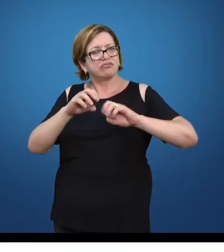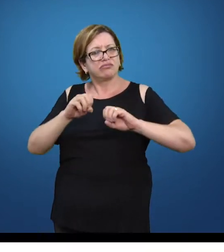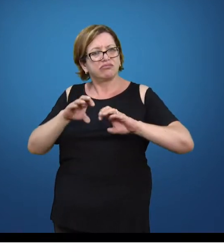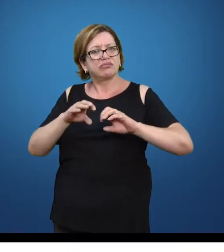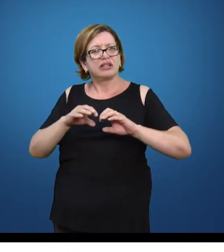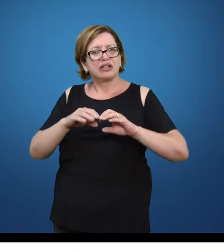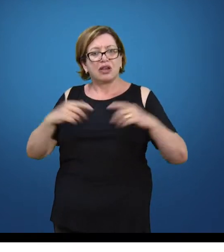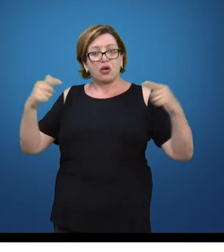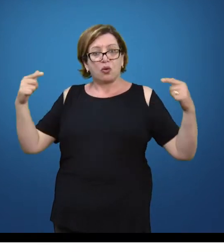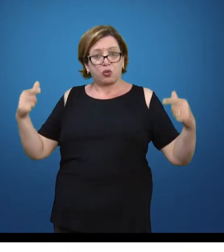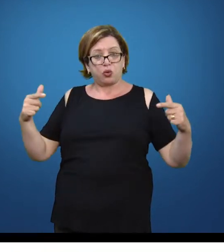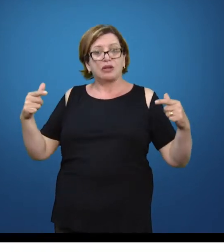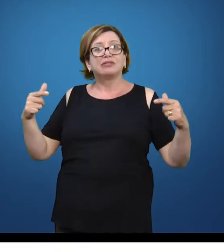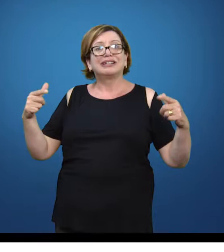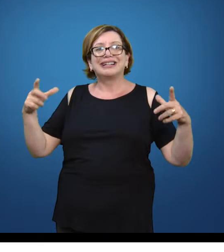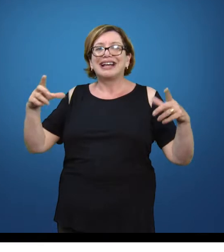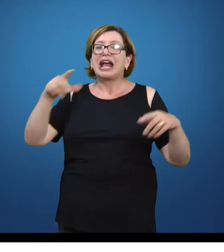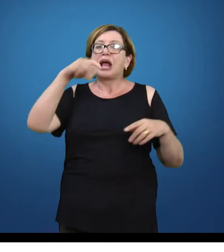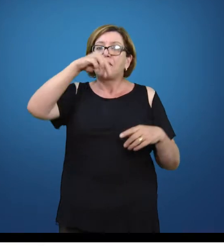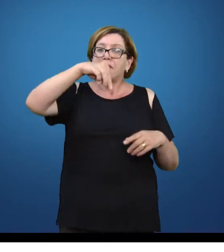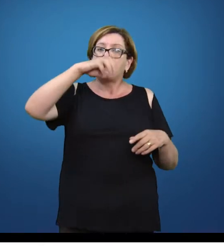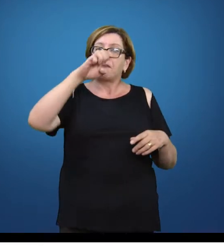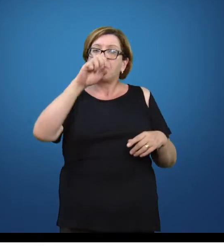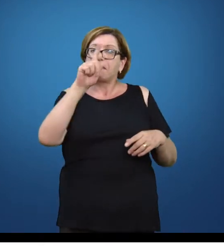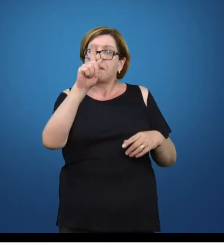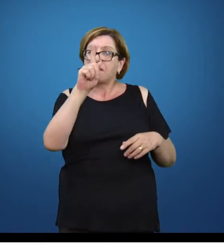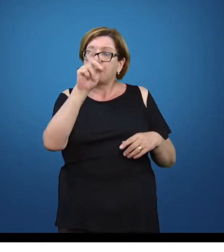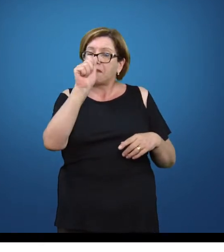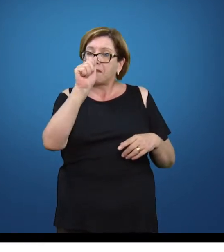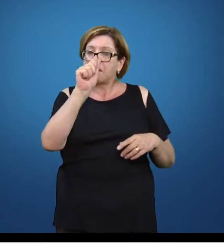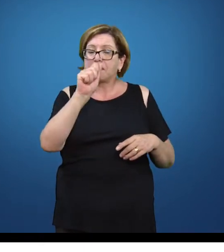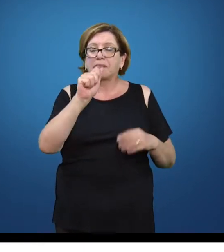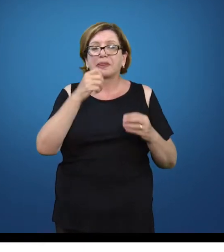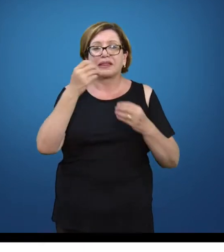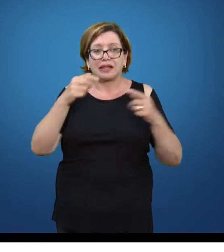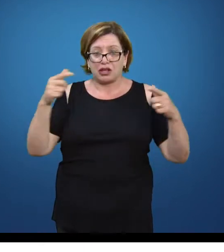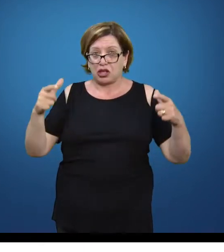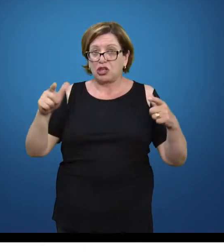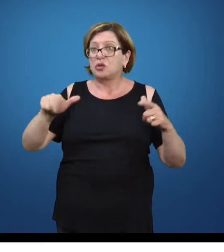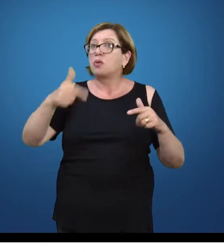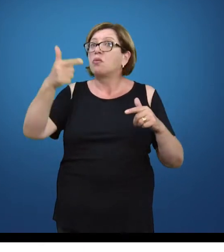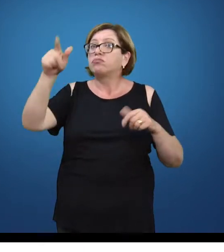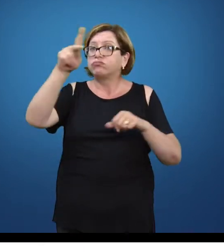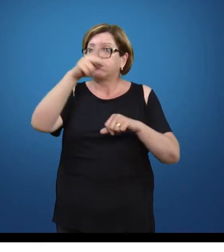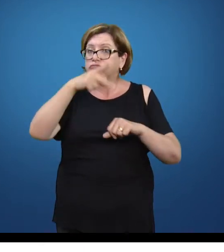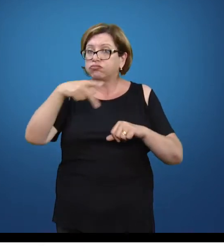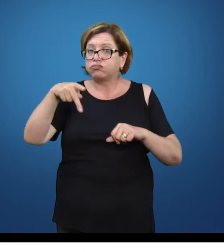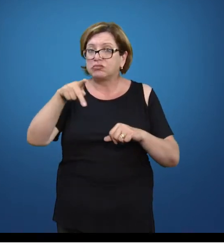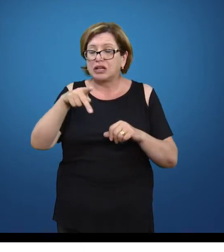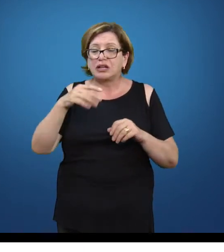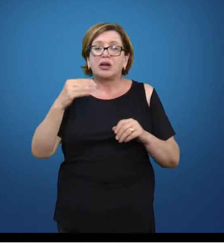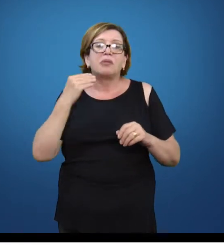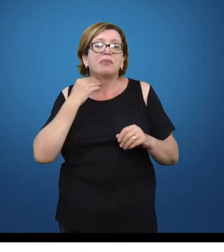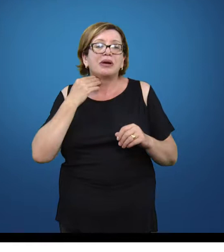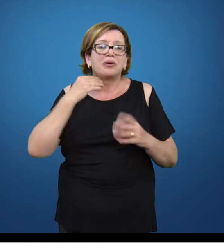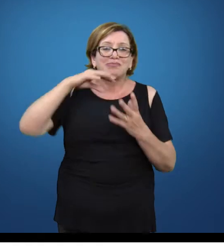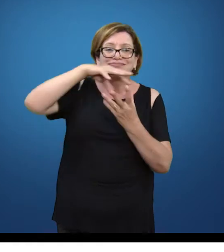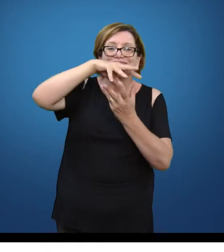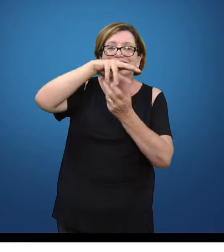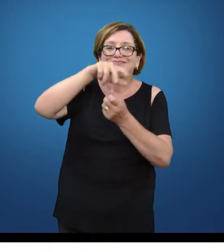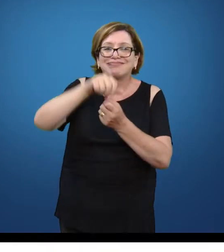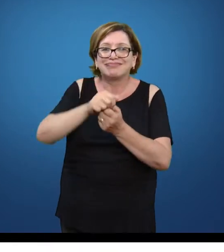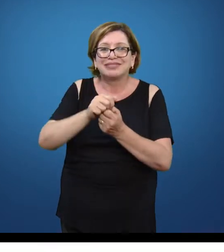mega, que significa, então, os investimentos internacionais, o Banco Mundial, Social,